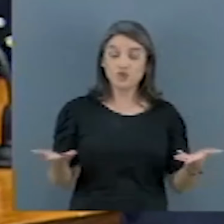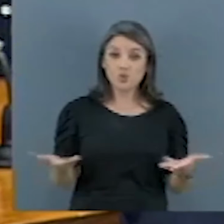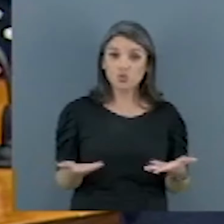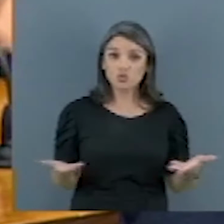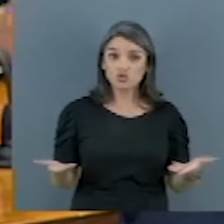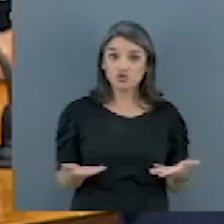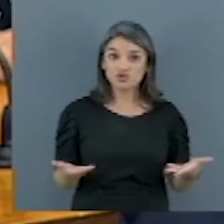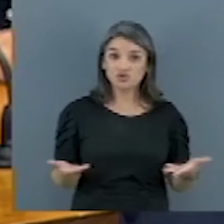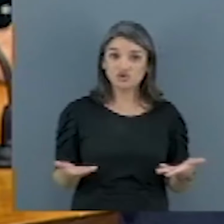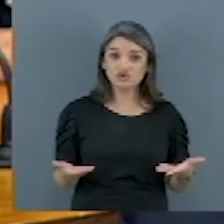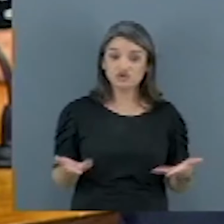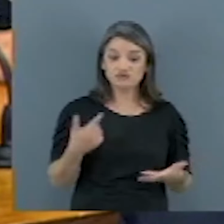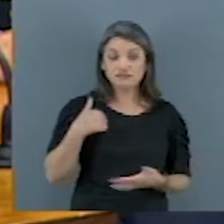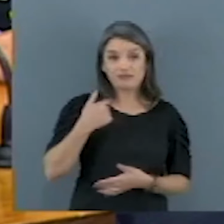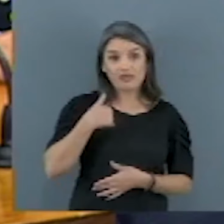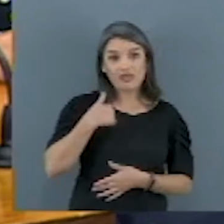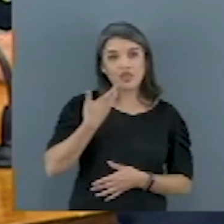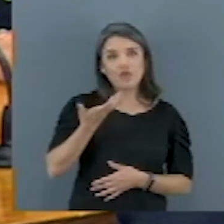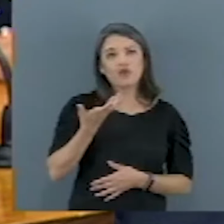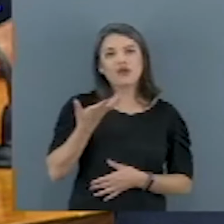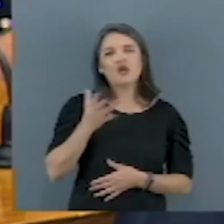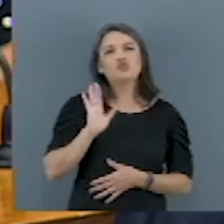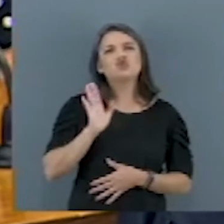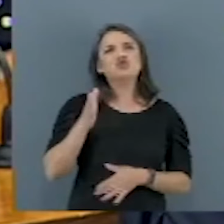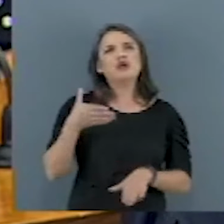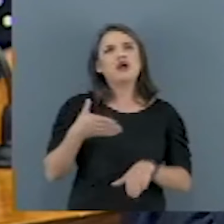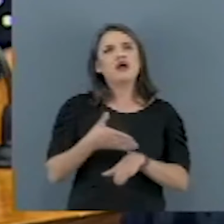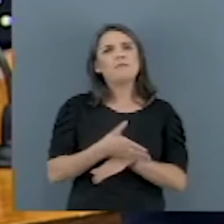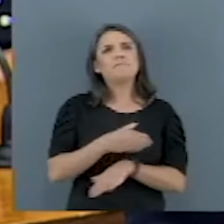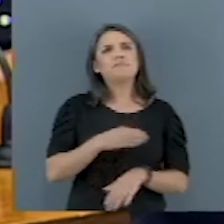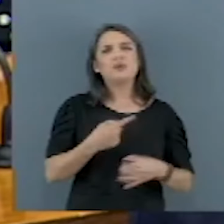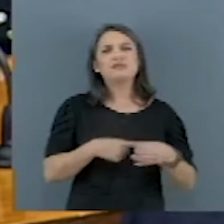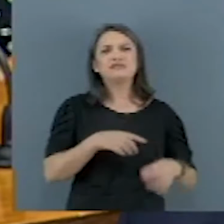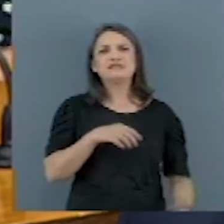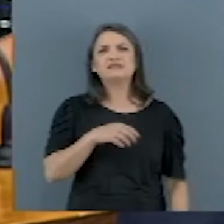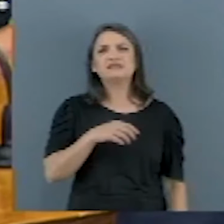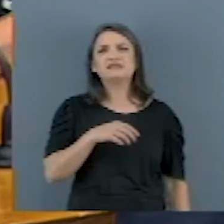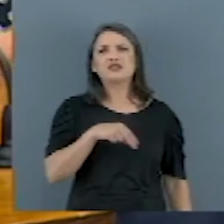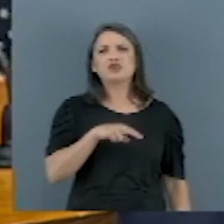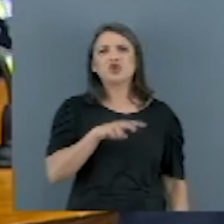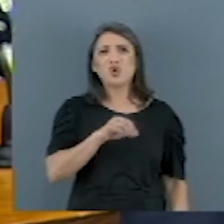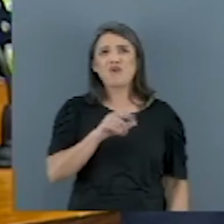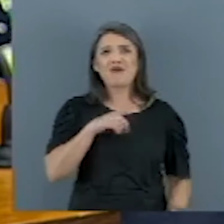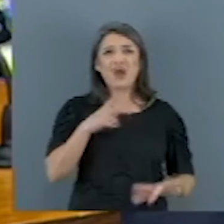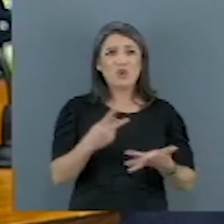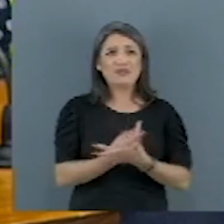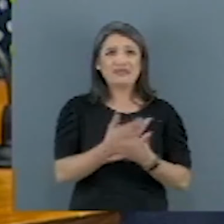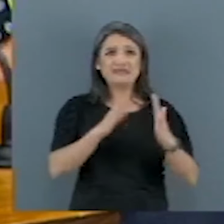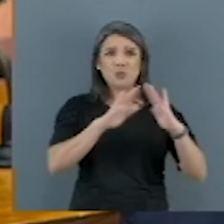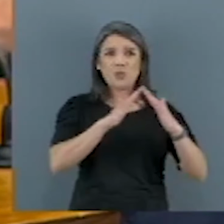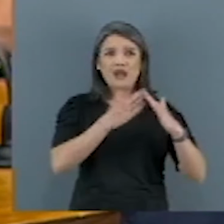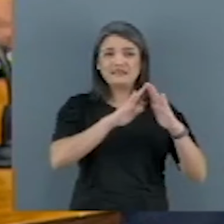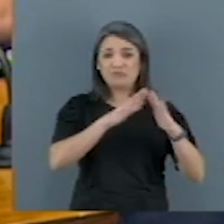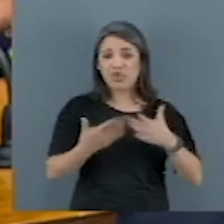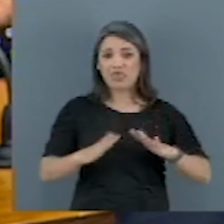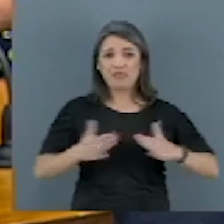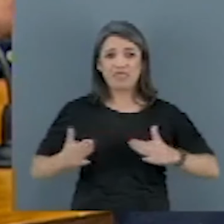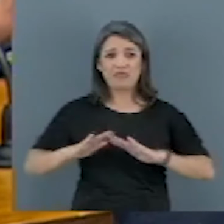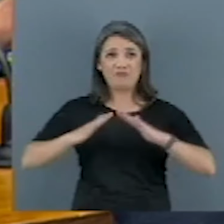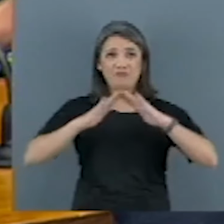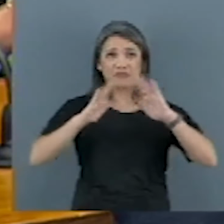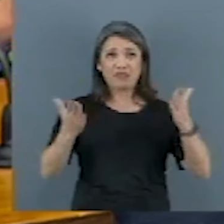eu pessoalmente gostaria, eu estive lá no bairro Cidade Nova, desbarrancou muitas residências. Porque, e